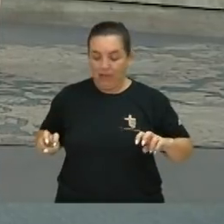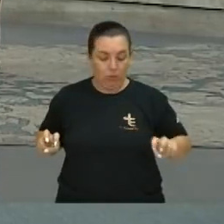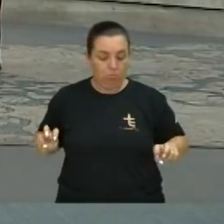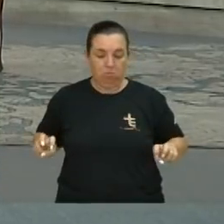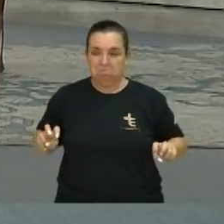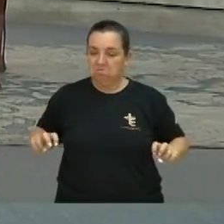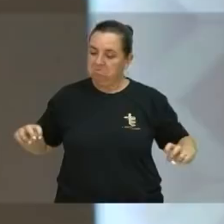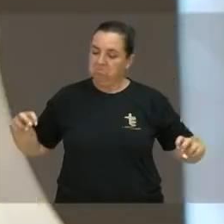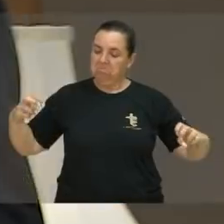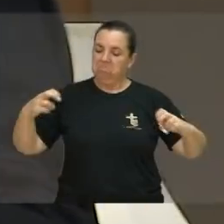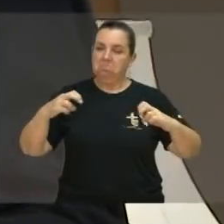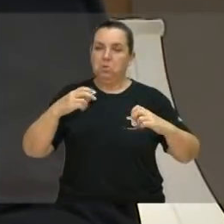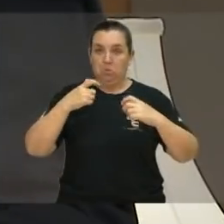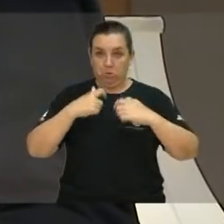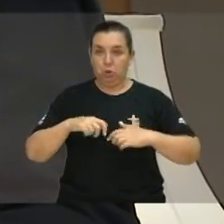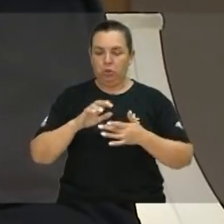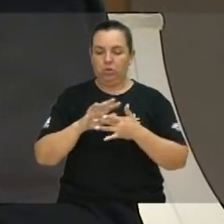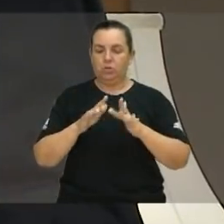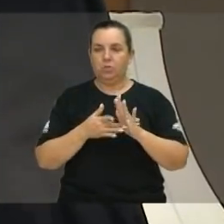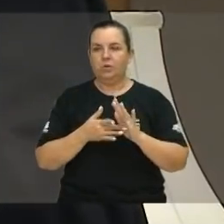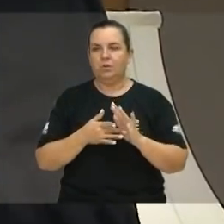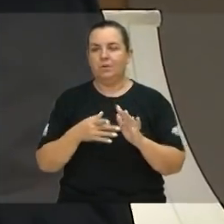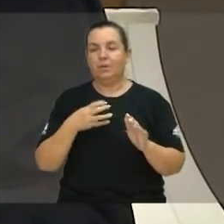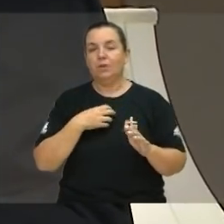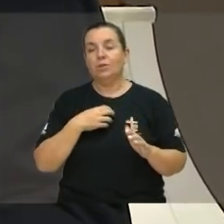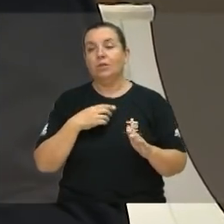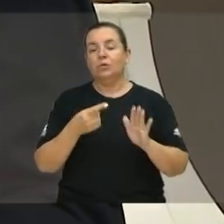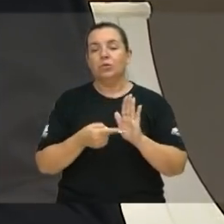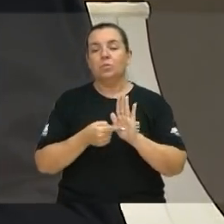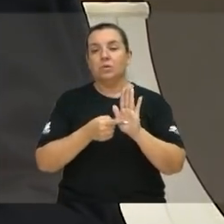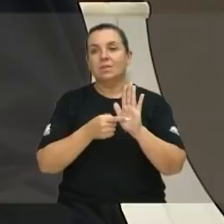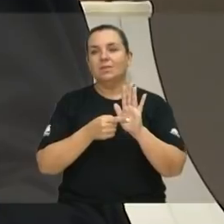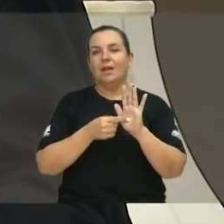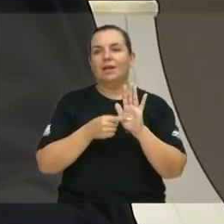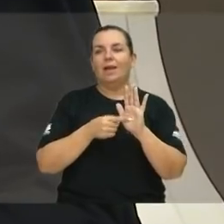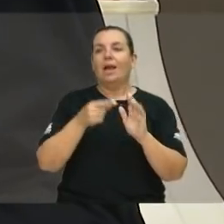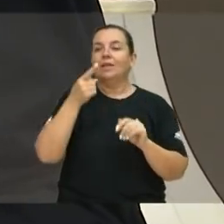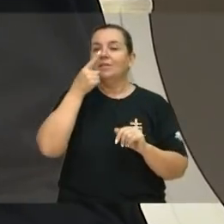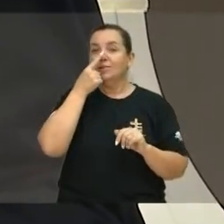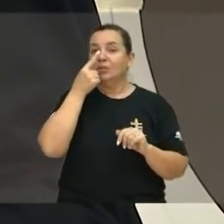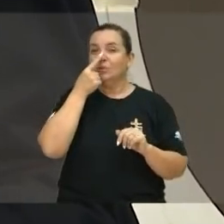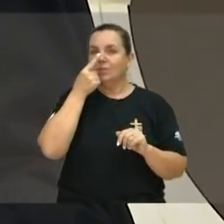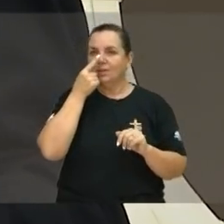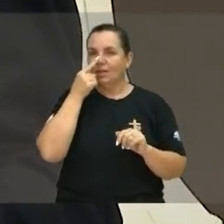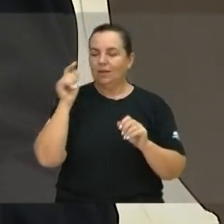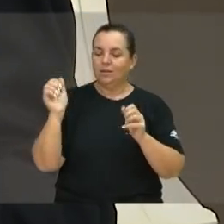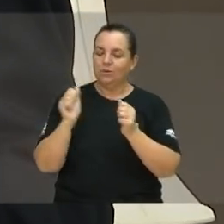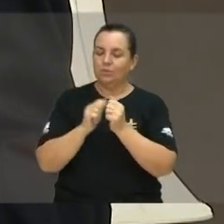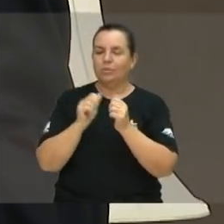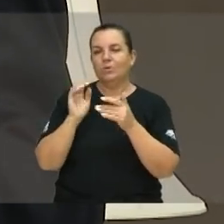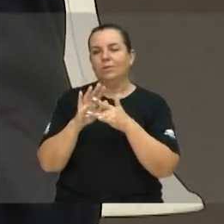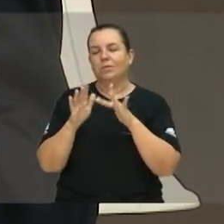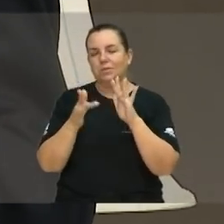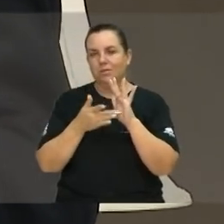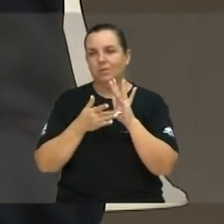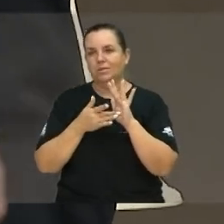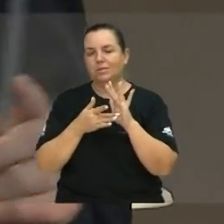de jesus e é uma forma idiomática para referir a intimidade com jesus